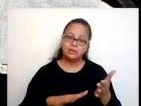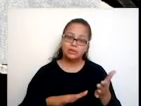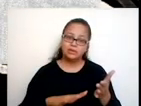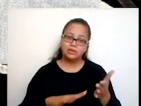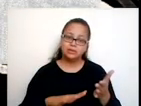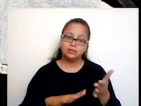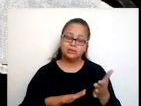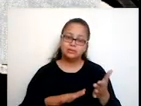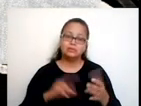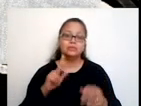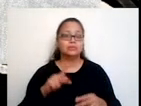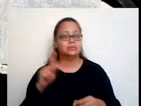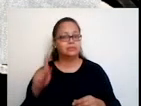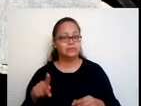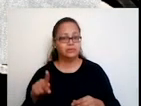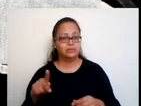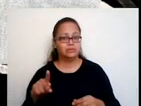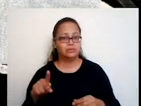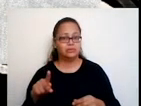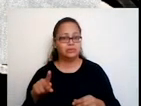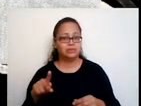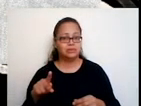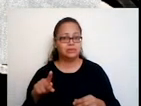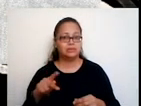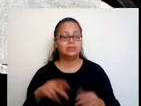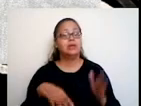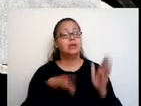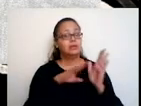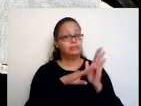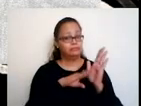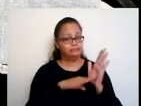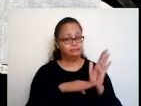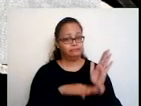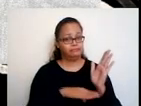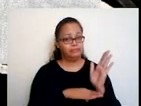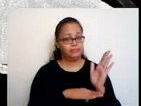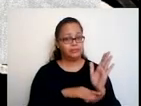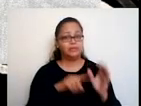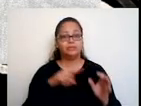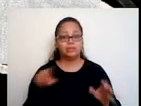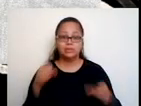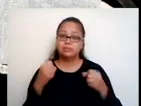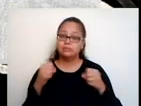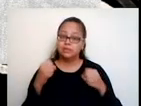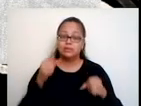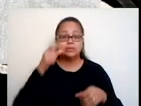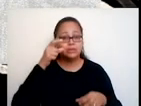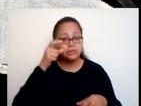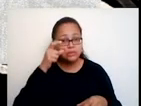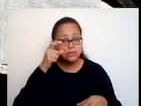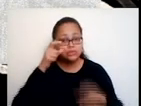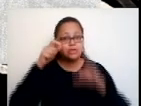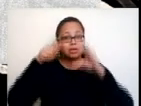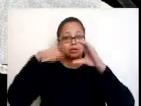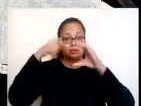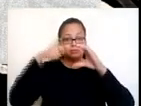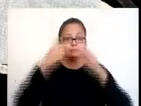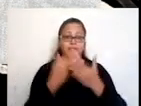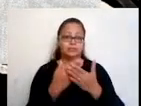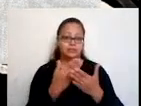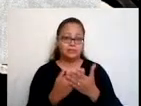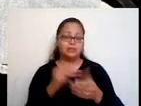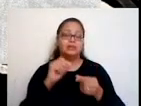propostas pelos professores, né? Então tem que ser um processo. Vocês precisam assistir às videoaulas